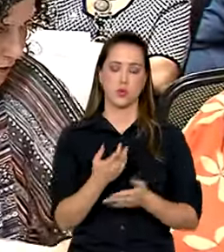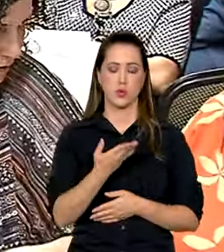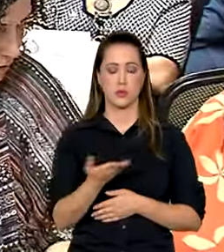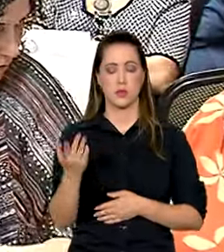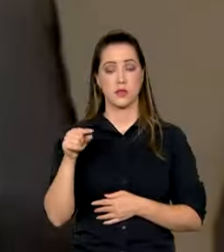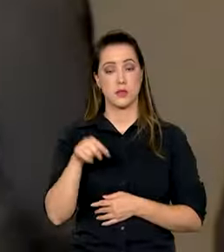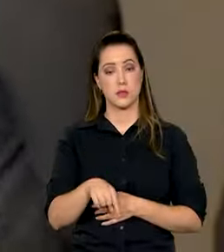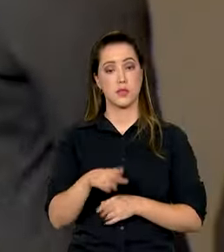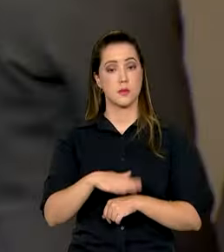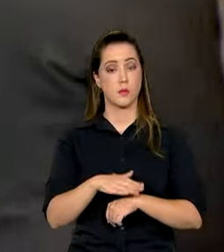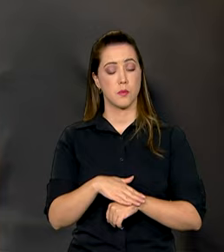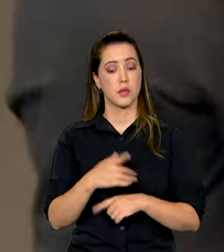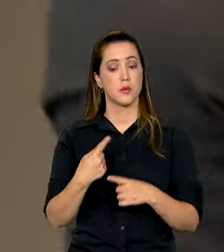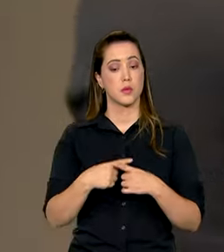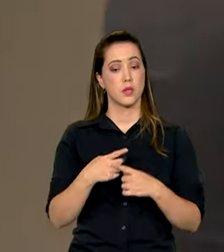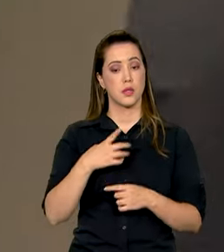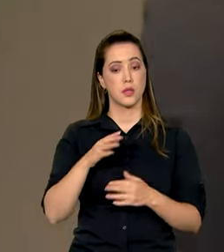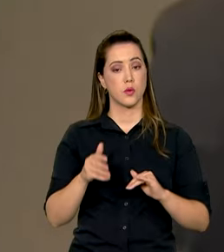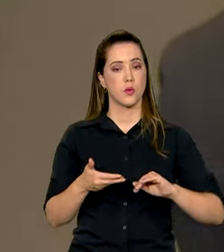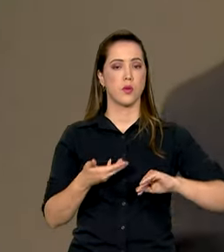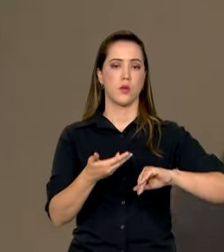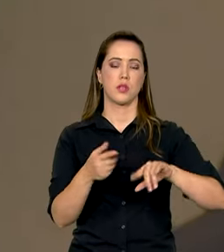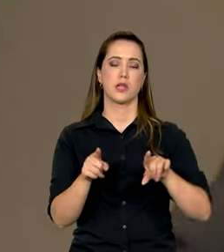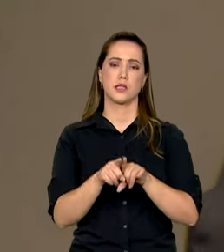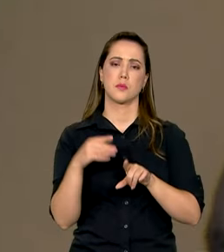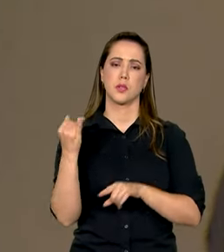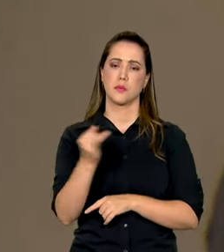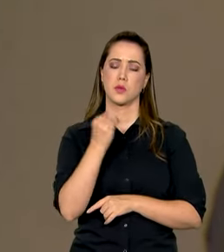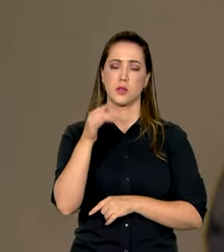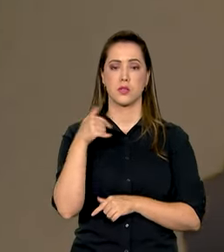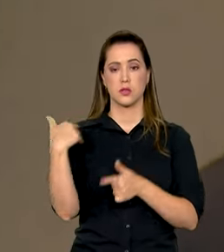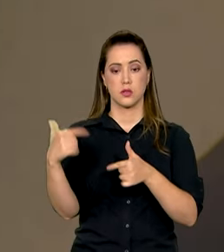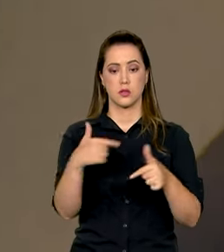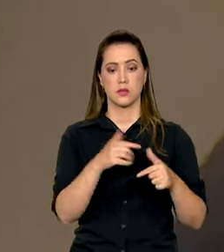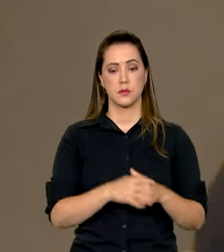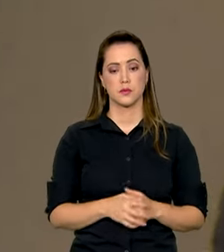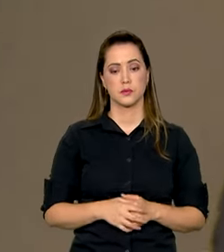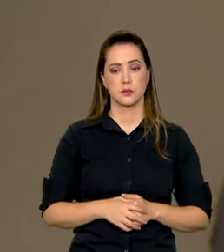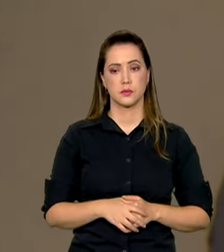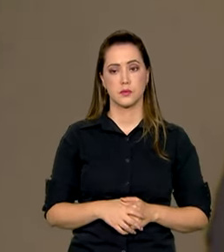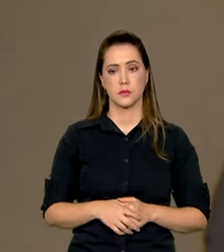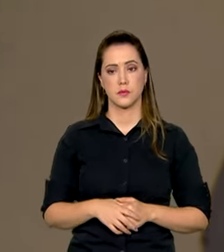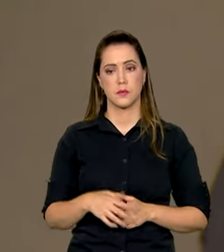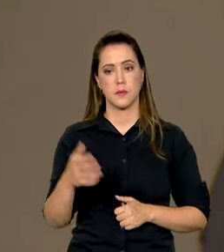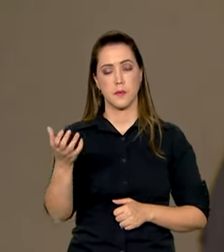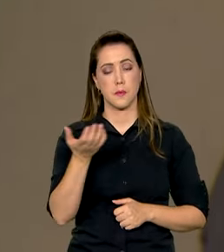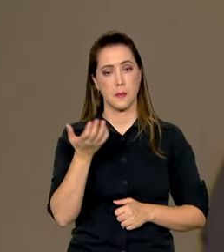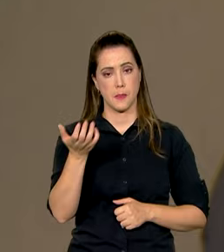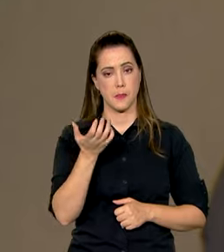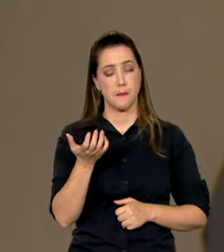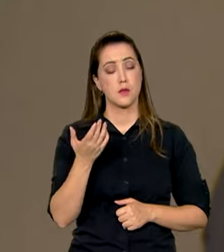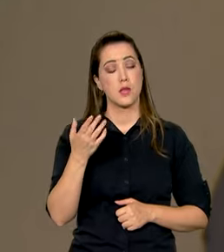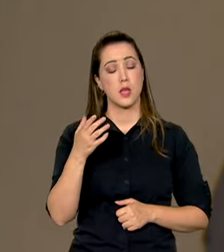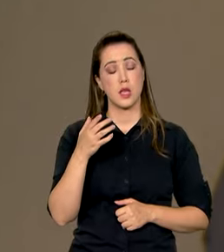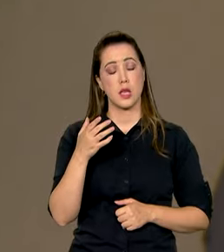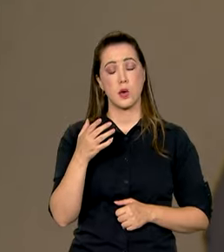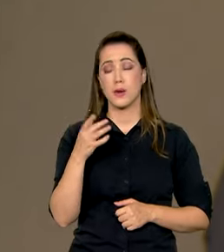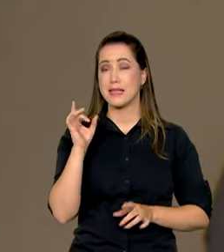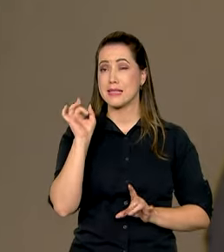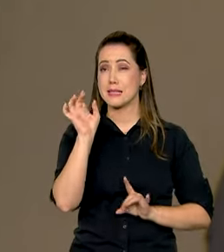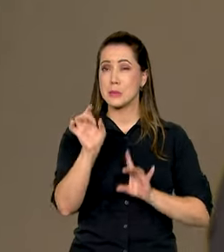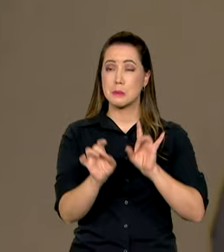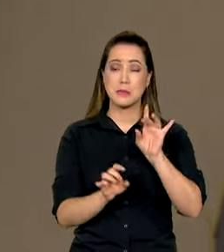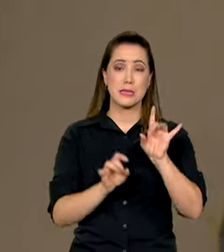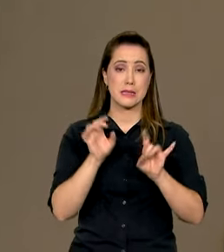Bongás, porque o parlamento também é fundamental neste trabalho. E eu queria, de uma maneira muito, mas muito especial, muito,